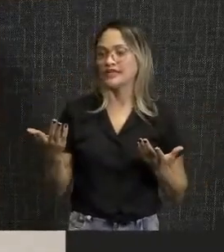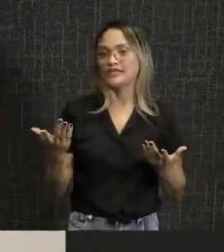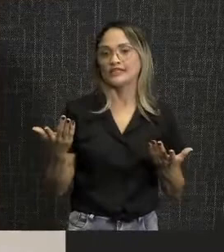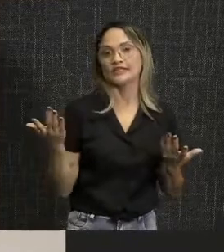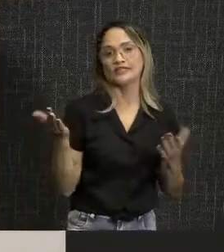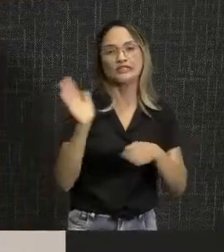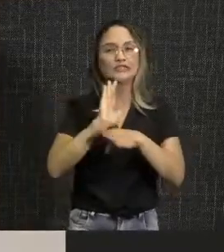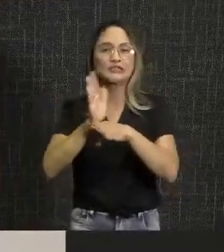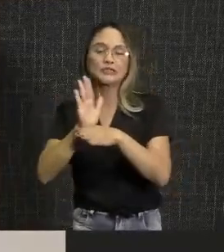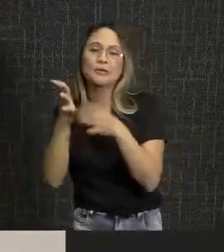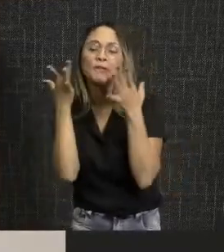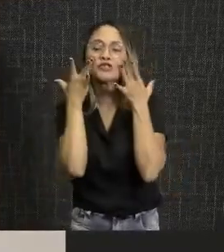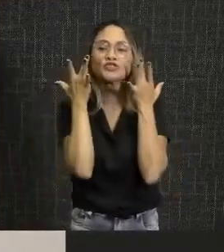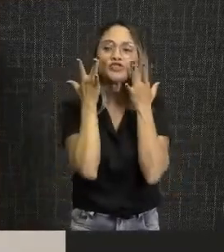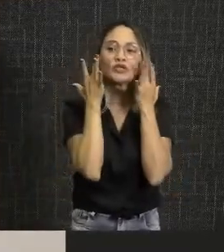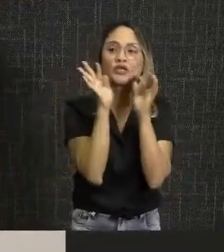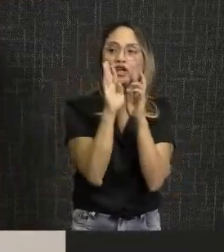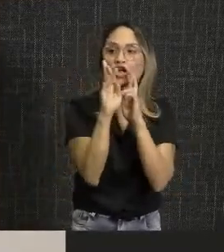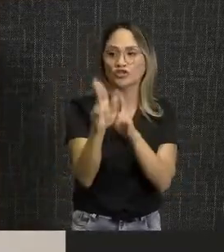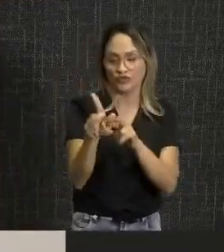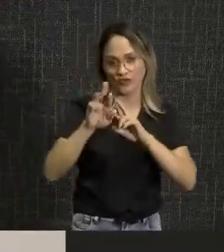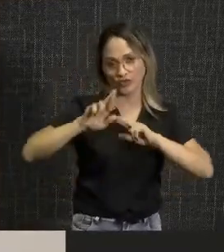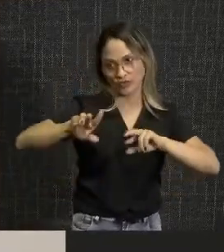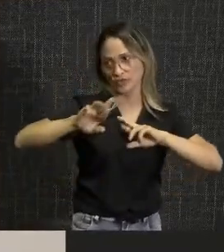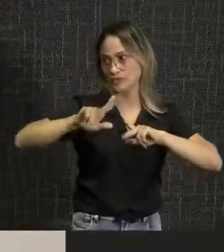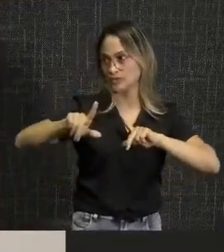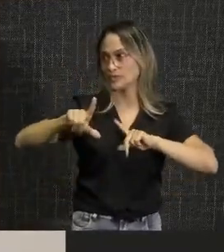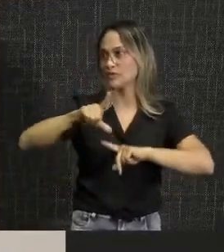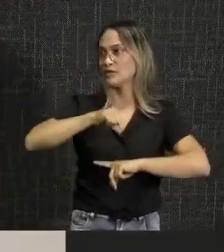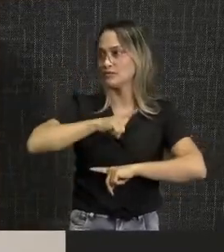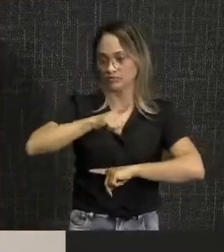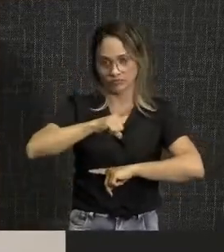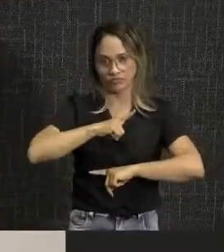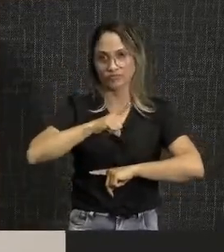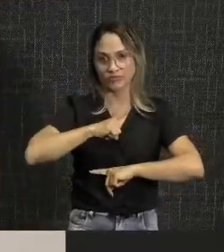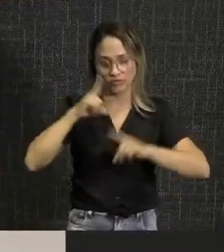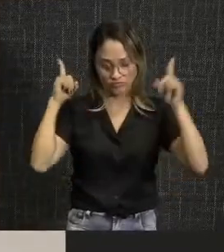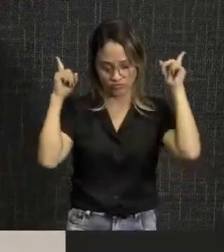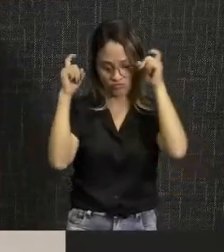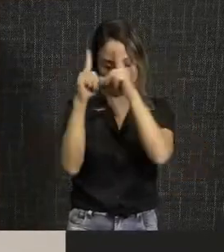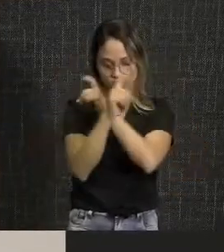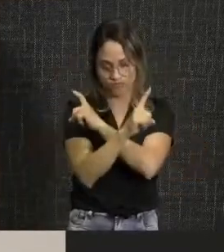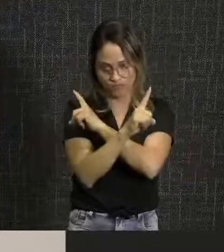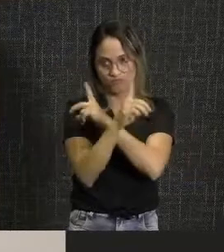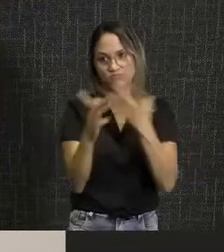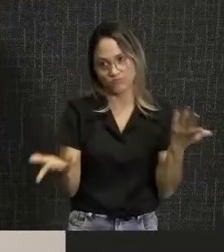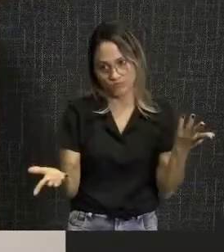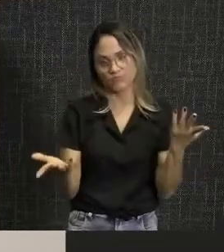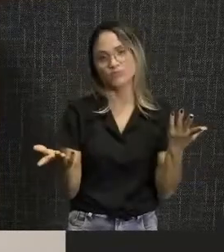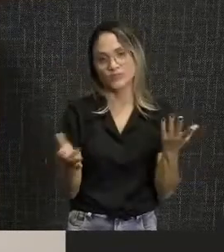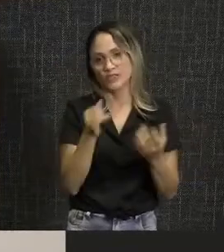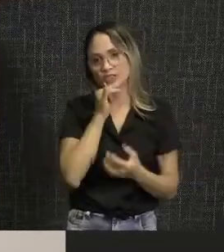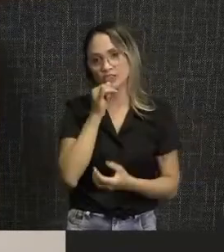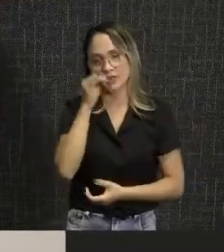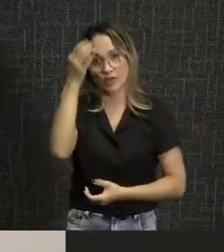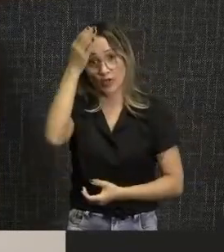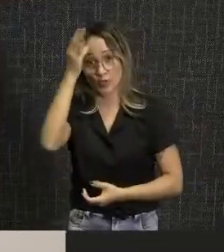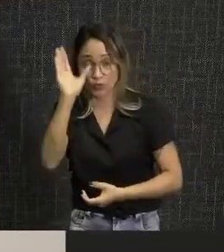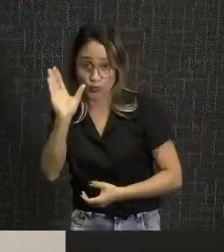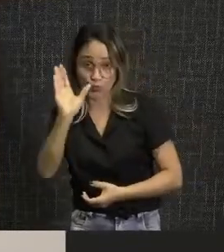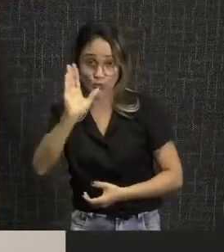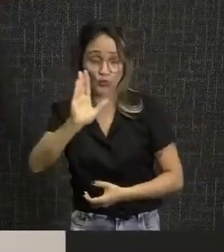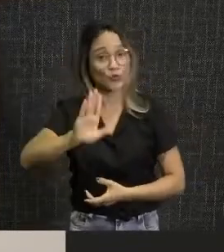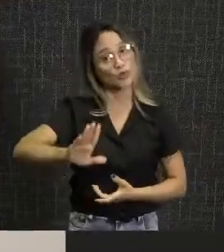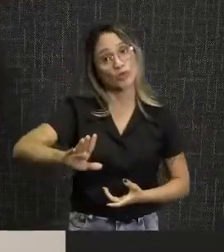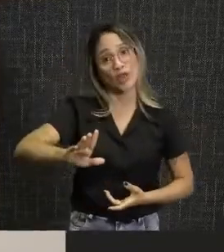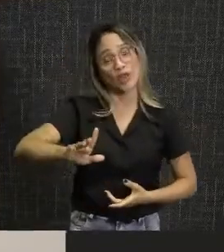cinema, teatro, e aí você acaba tendo uma situação bastante complicada, né? Na hora que a gente fala economia da cultura, economia criativa, tem